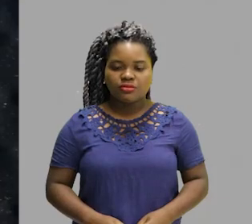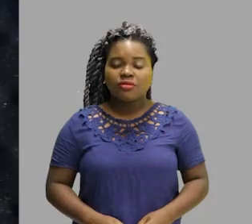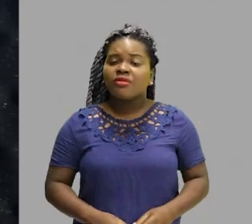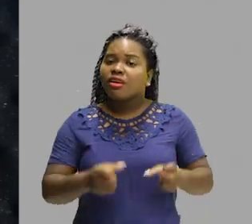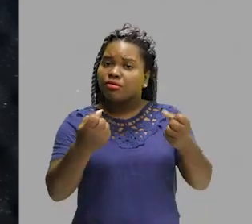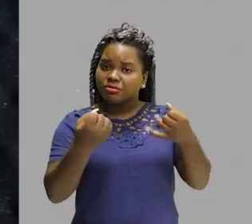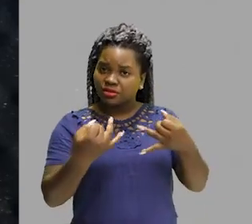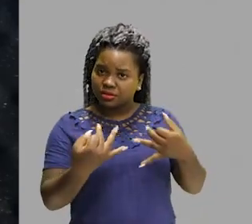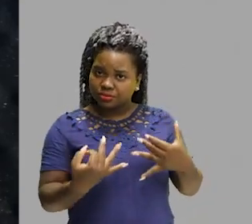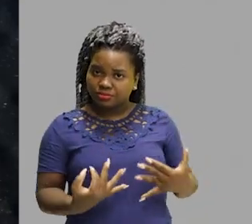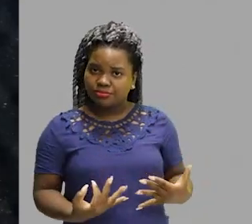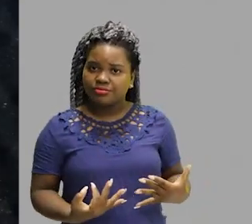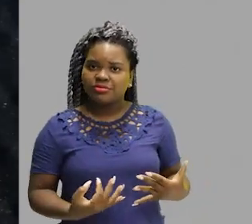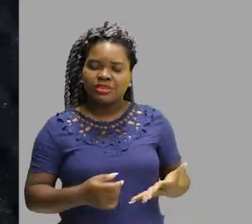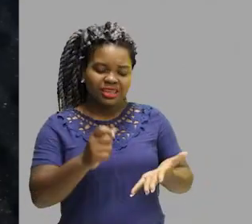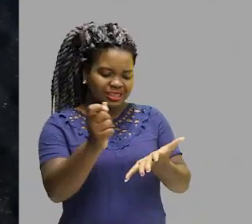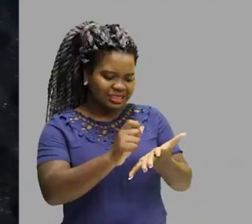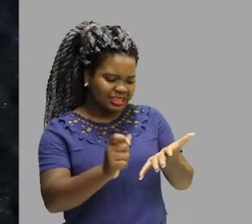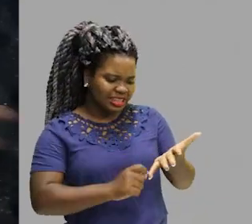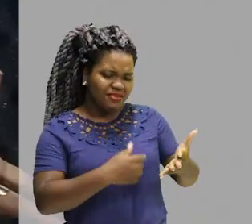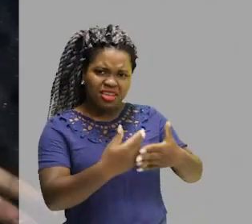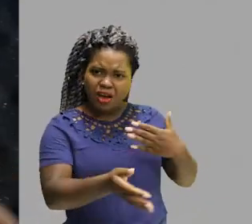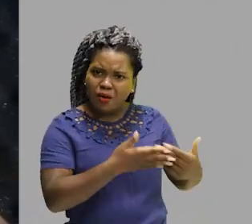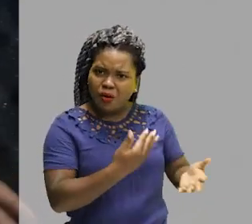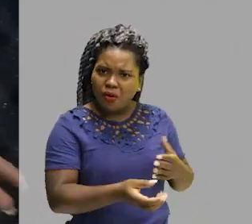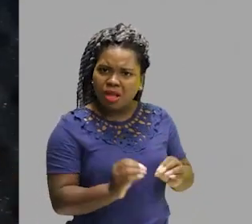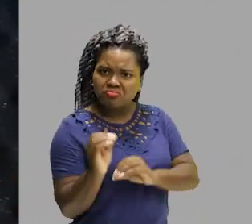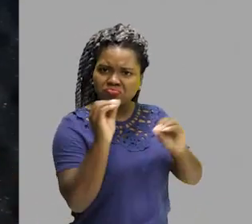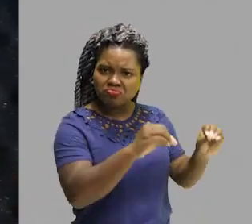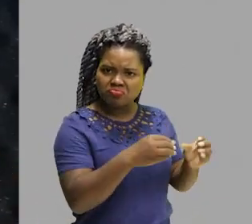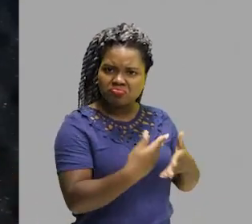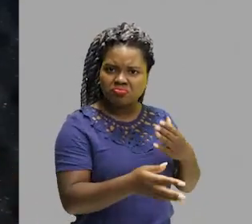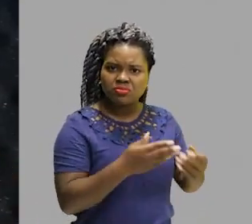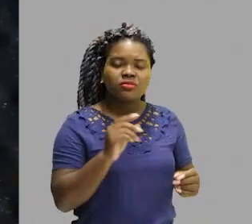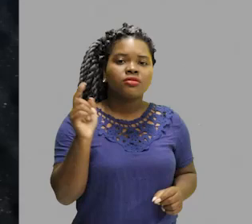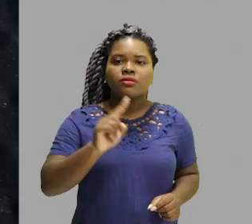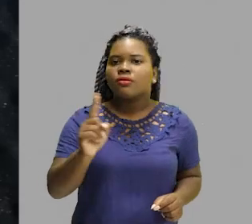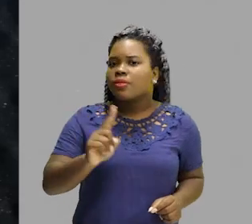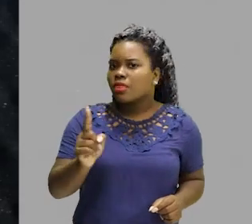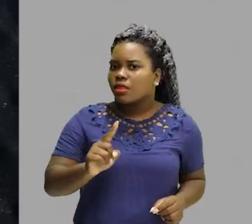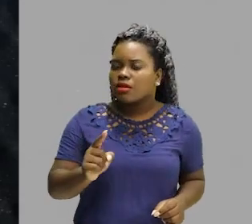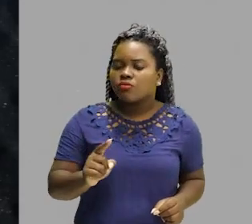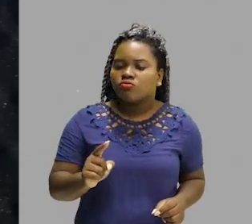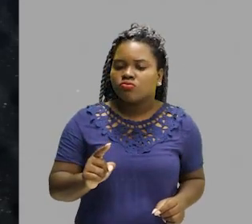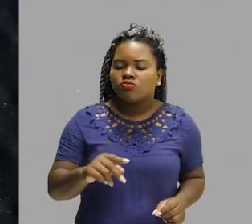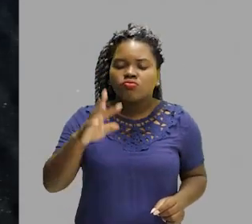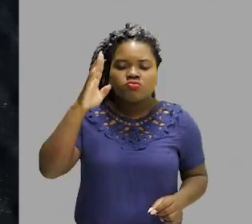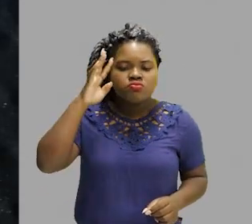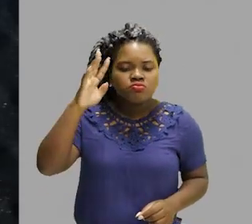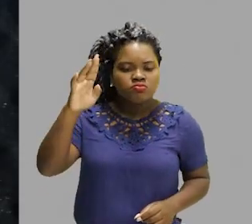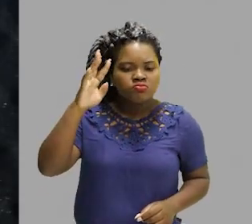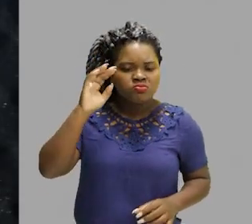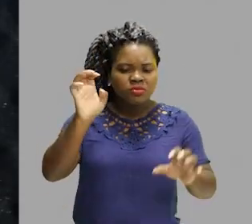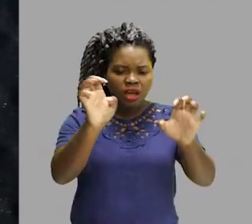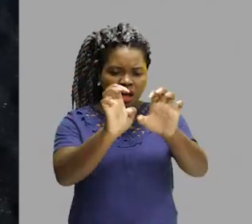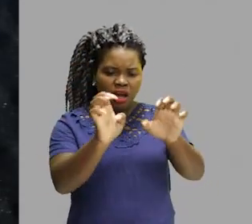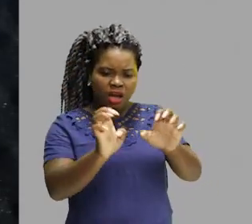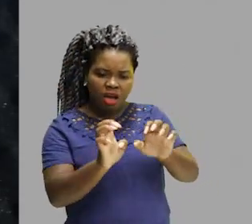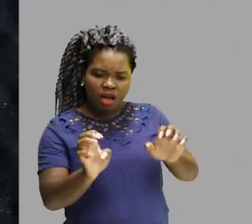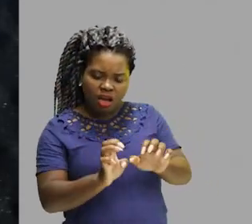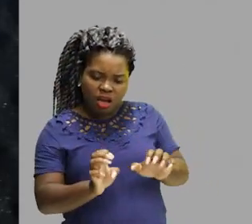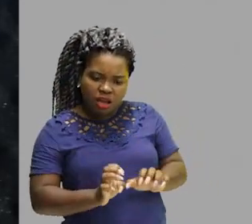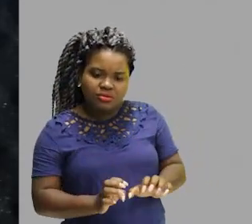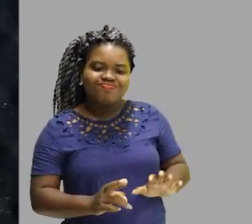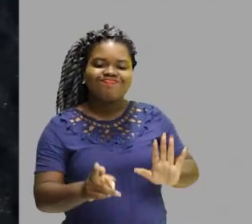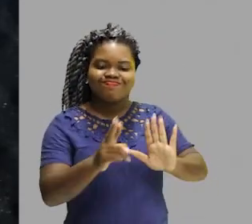disse, né? Não era escrever de qualquer jeito, né? Como eles faziam isso, tinha uma estrutura que precisaria